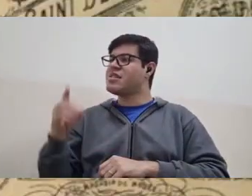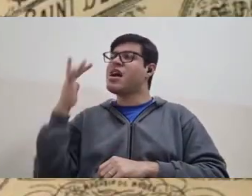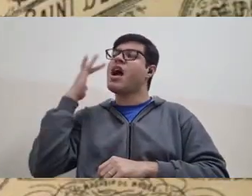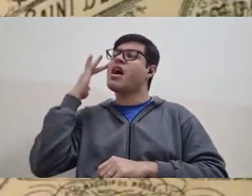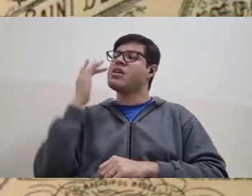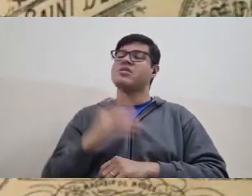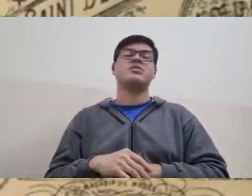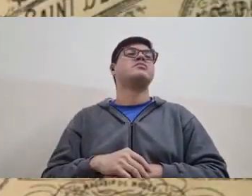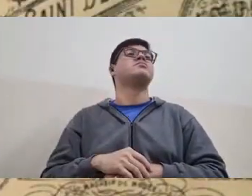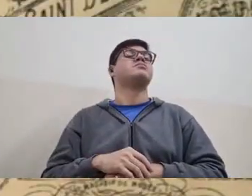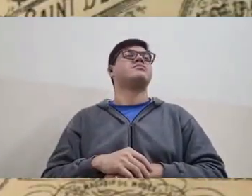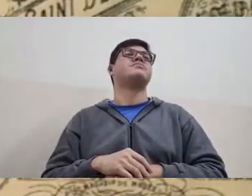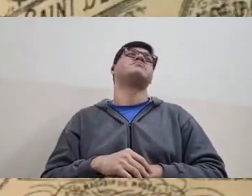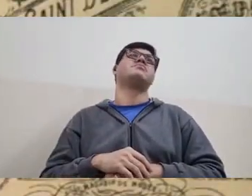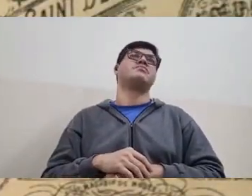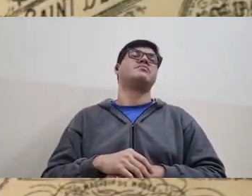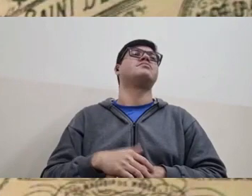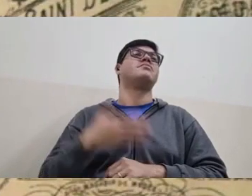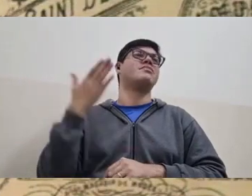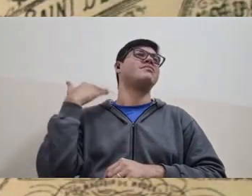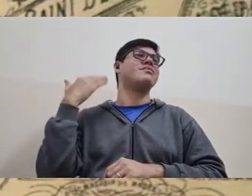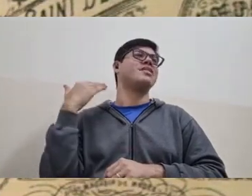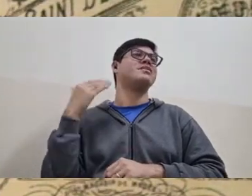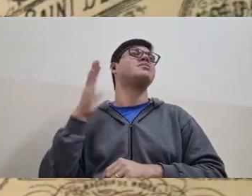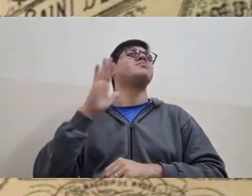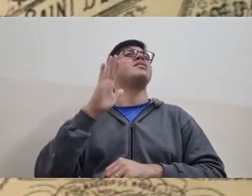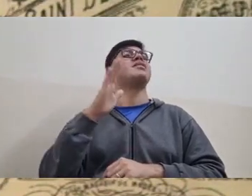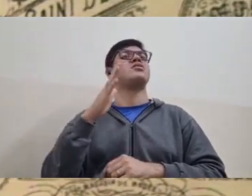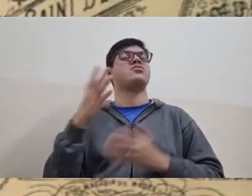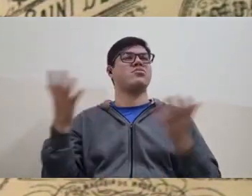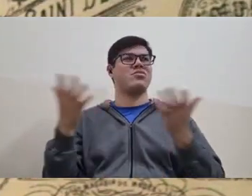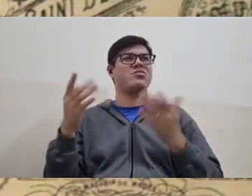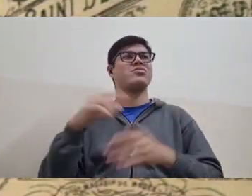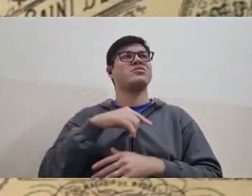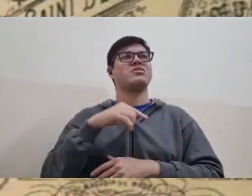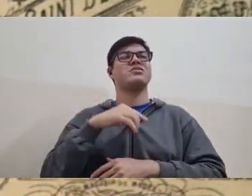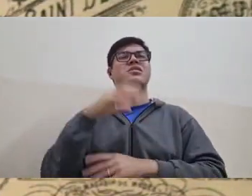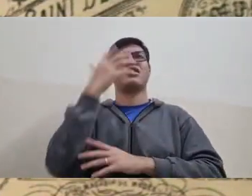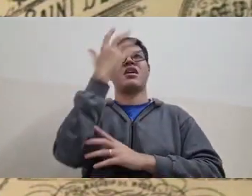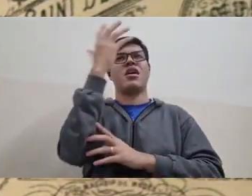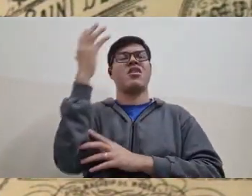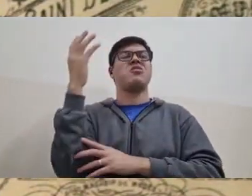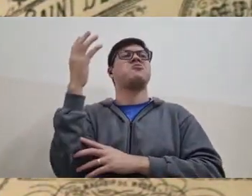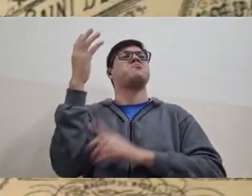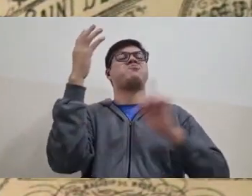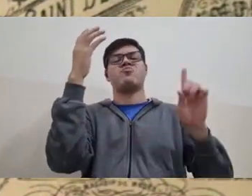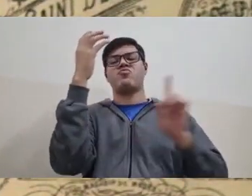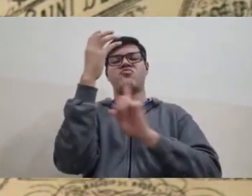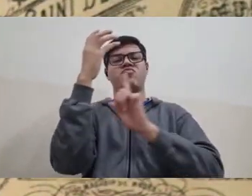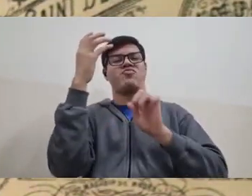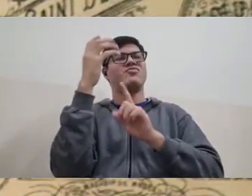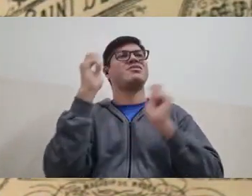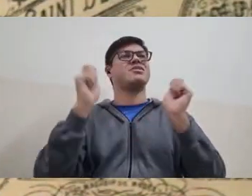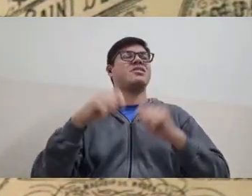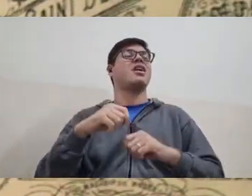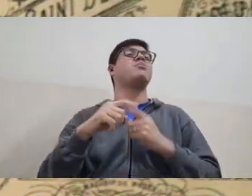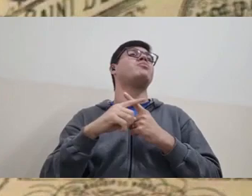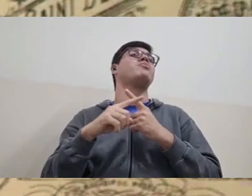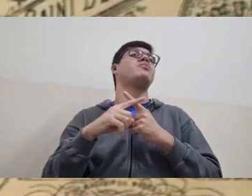acredito que sim, a gente tem grandes áreas verdes no meio urbano. No entanto, esse resgate mesmo,